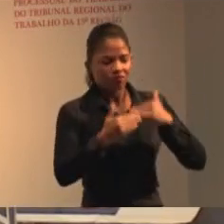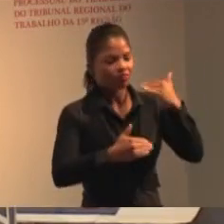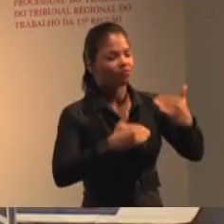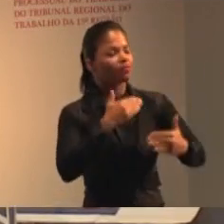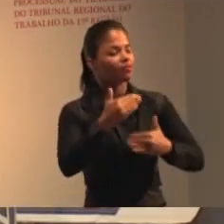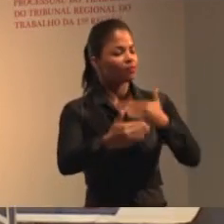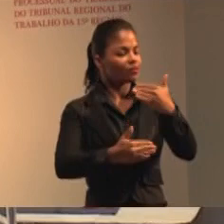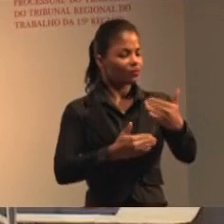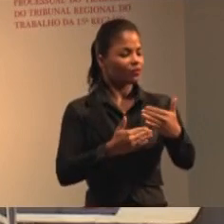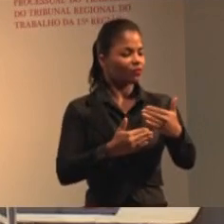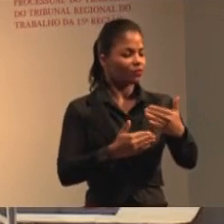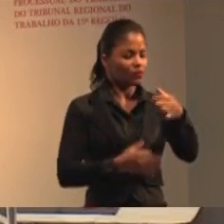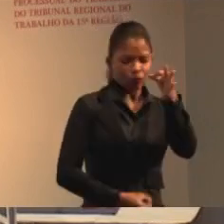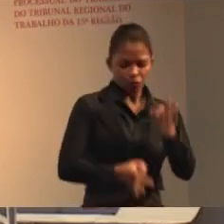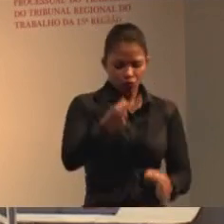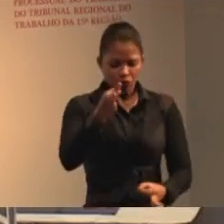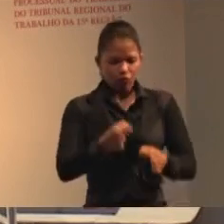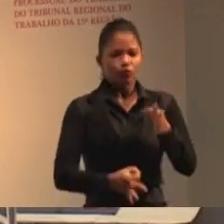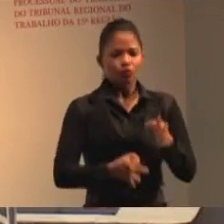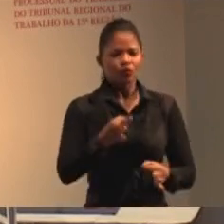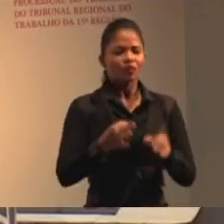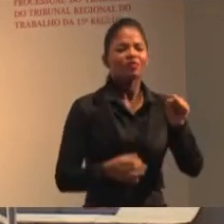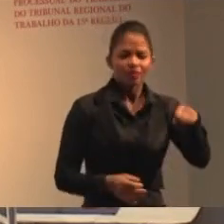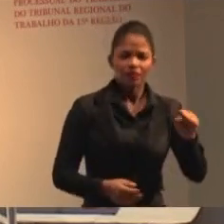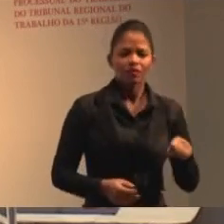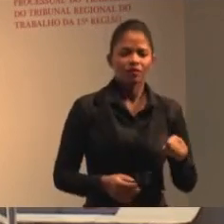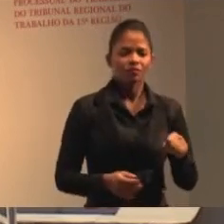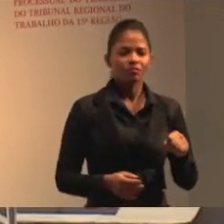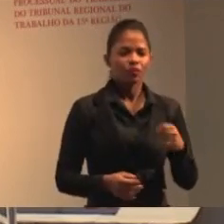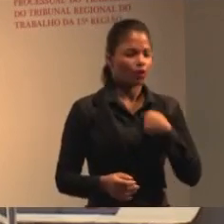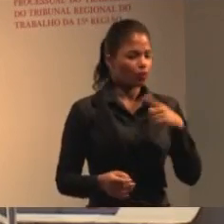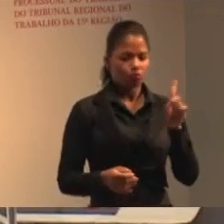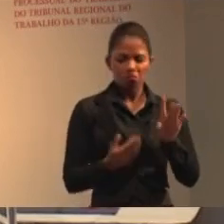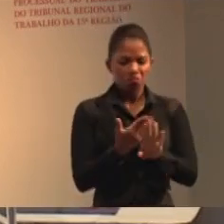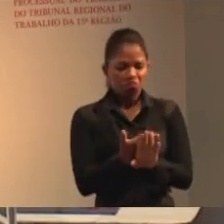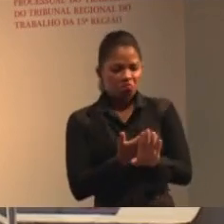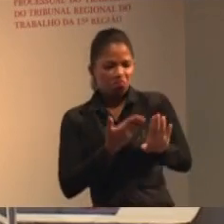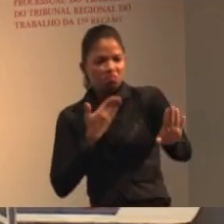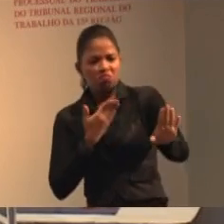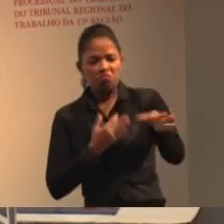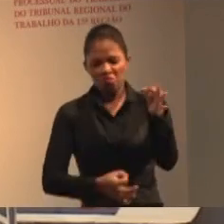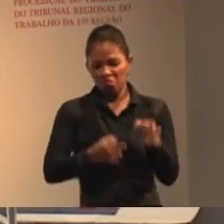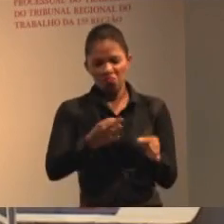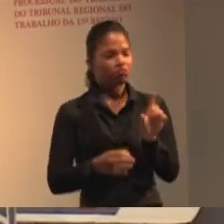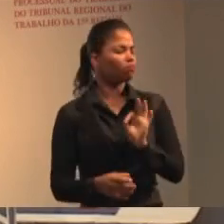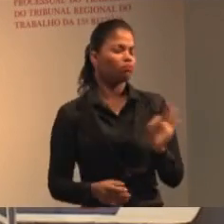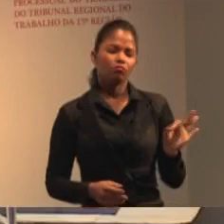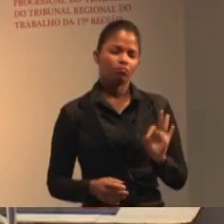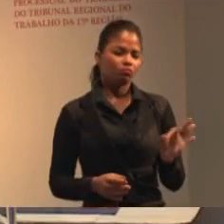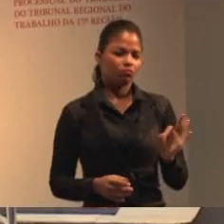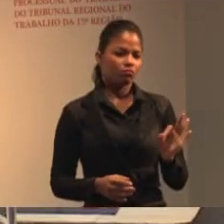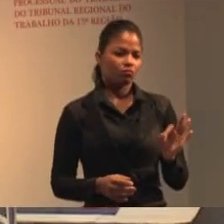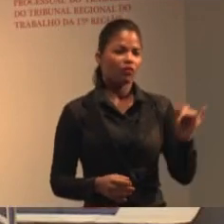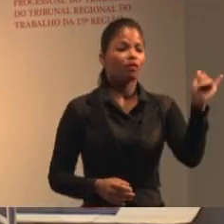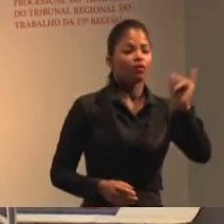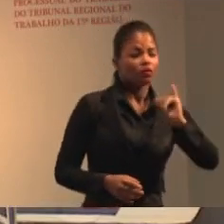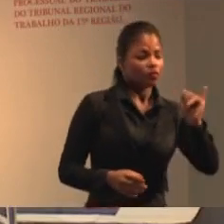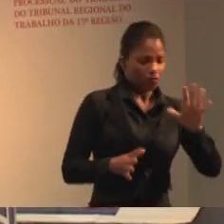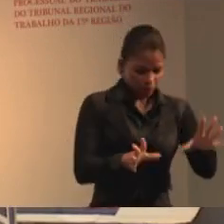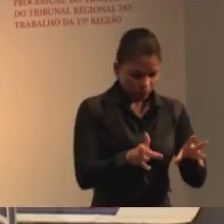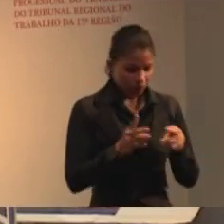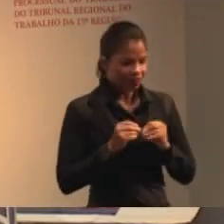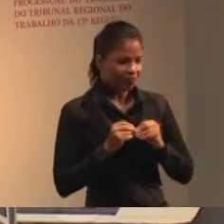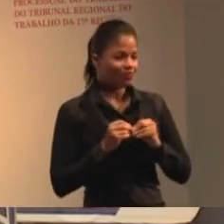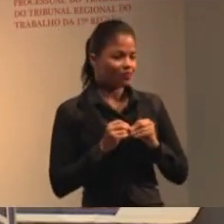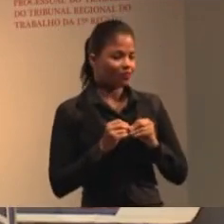nos processos que julgam, sim, porque não estou afastada da jurisdição, e nas informações que